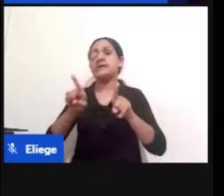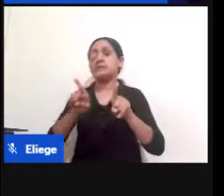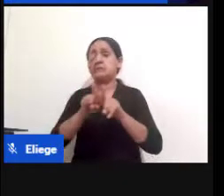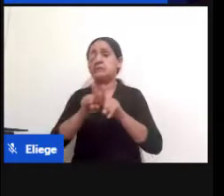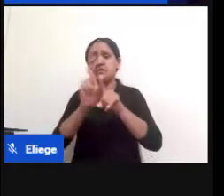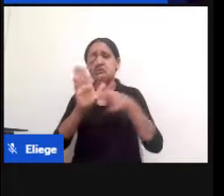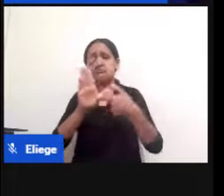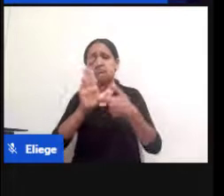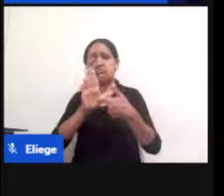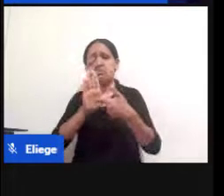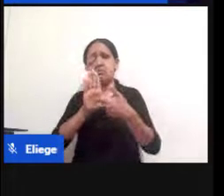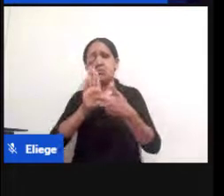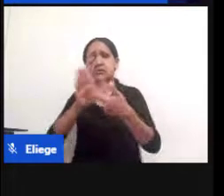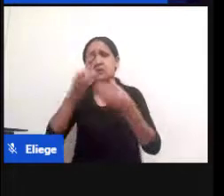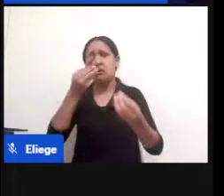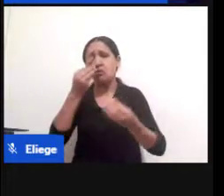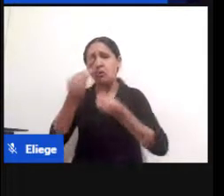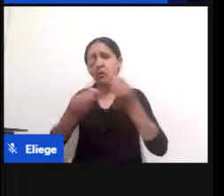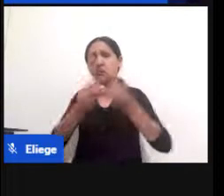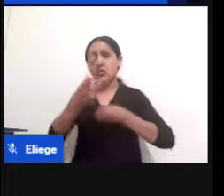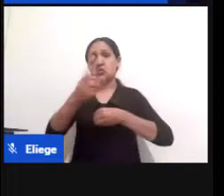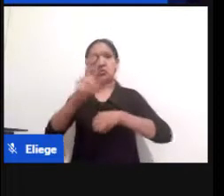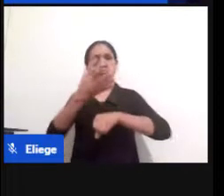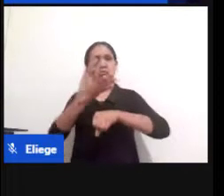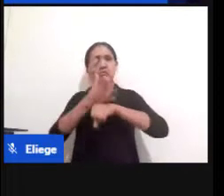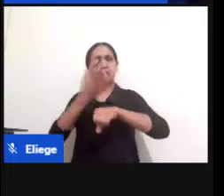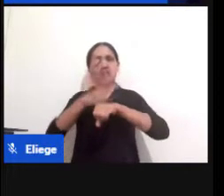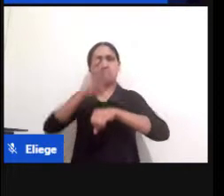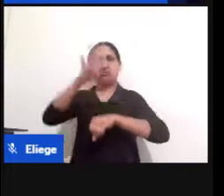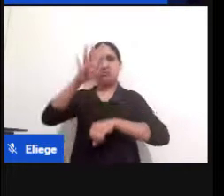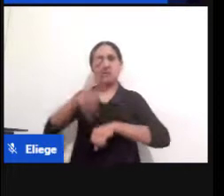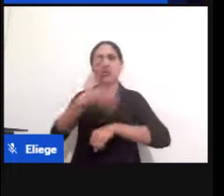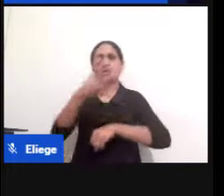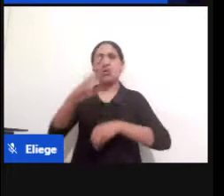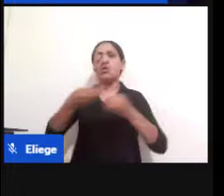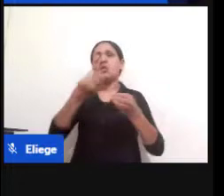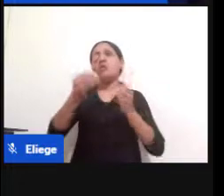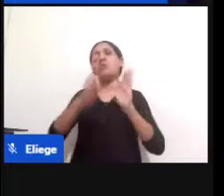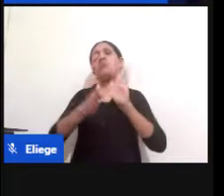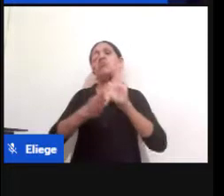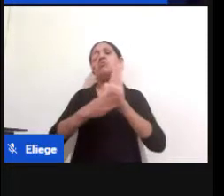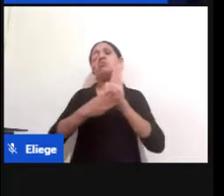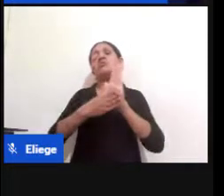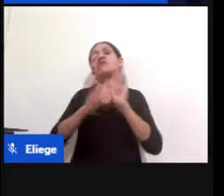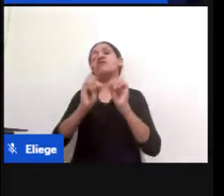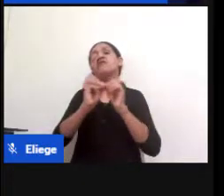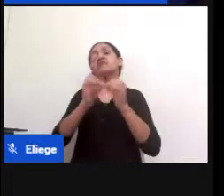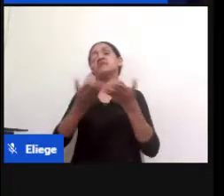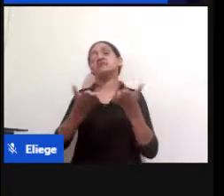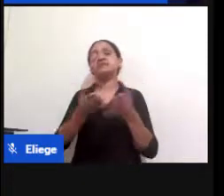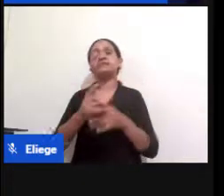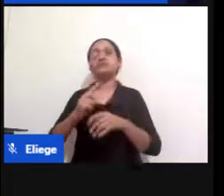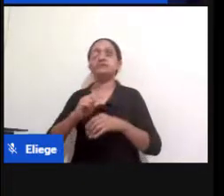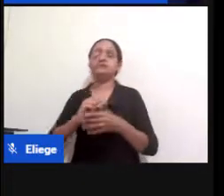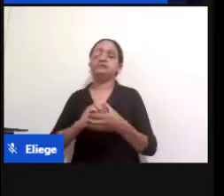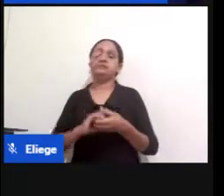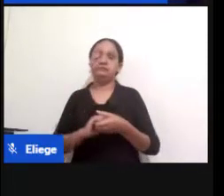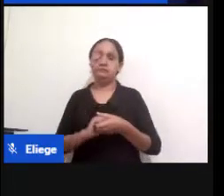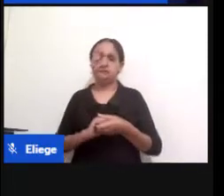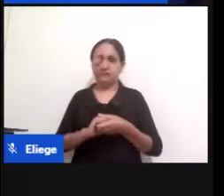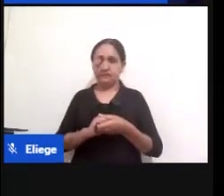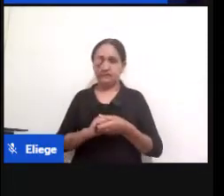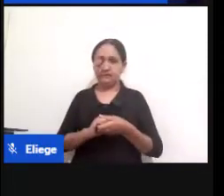está sendo a sua prática escalonada, o seu plano de aula. Tudo bem? Agora, o próximo slide.